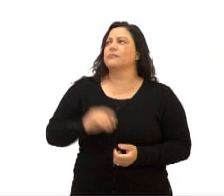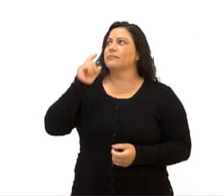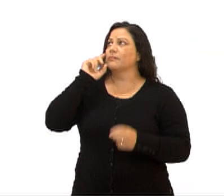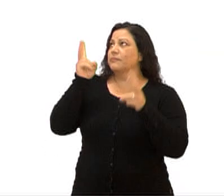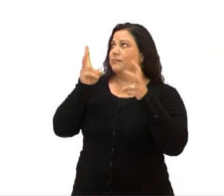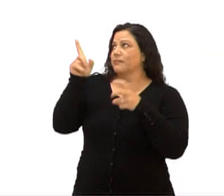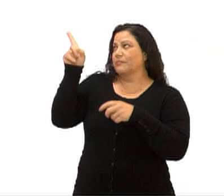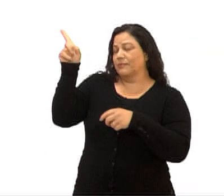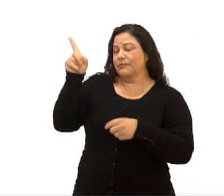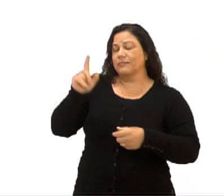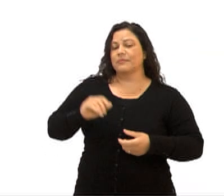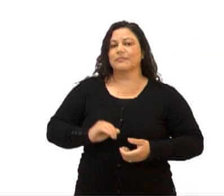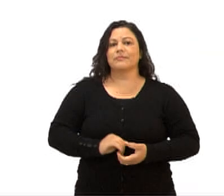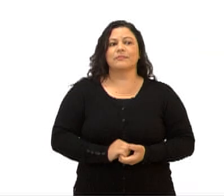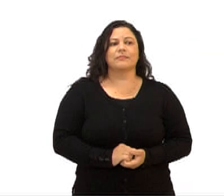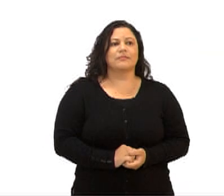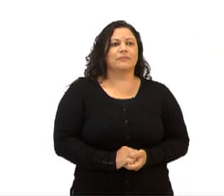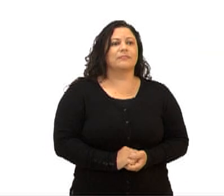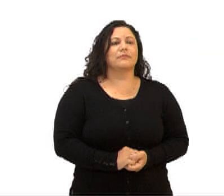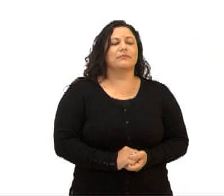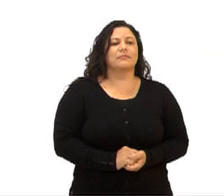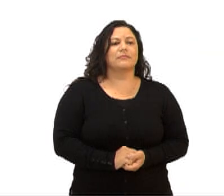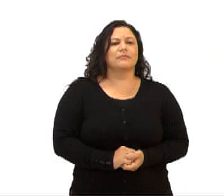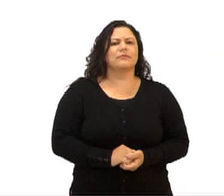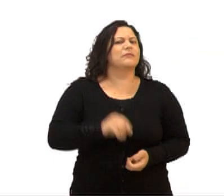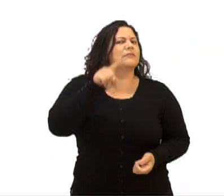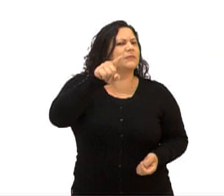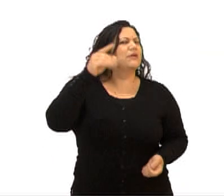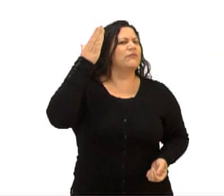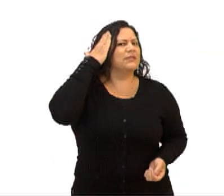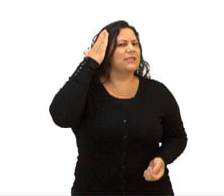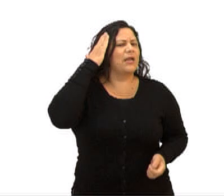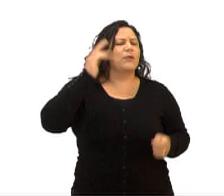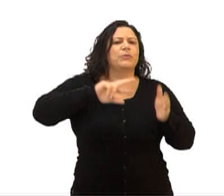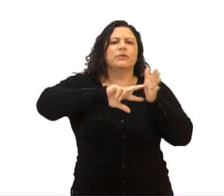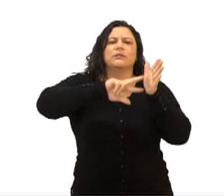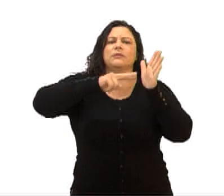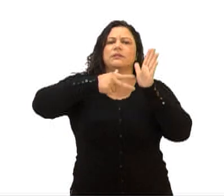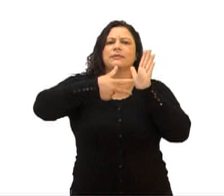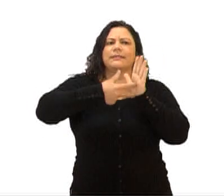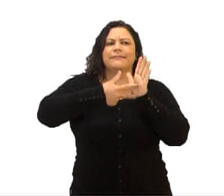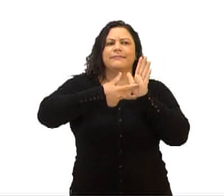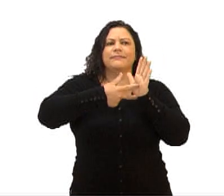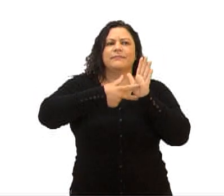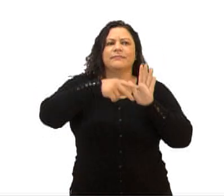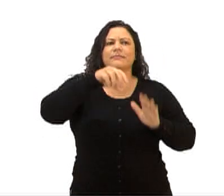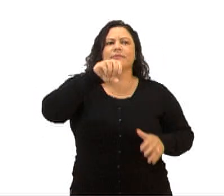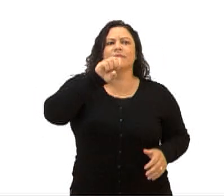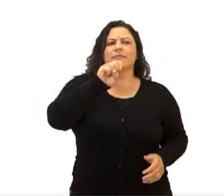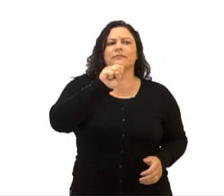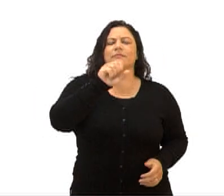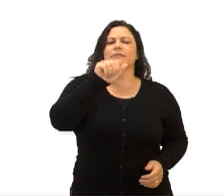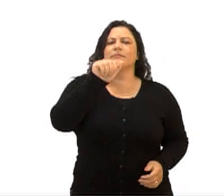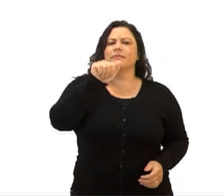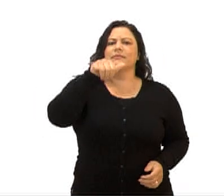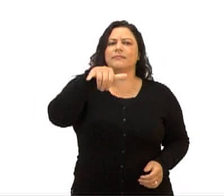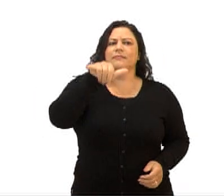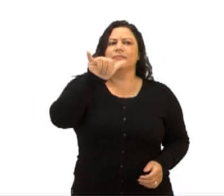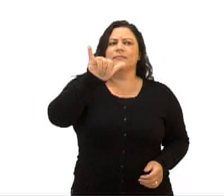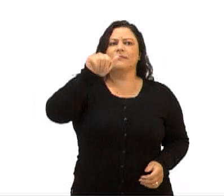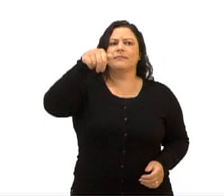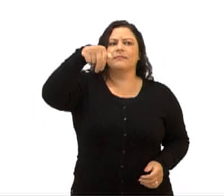what sayings are? Vocês sabem o que significa essa palavrinha saying? O que são os